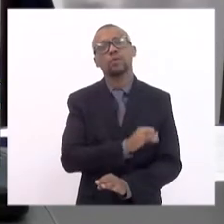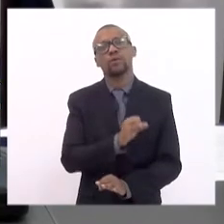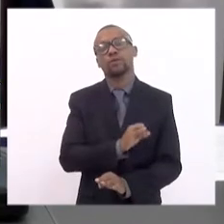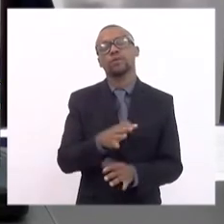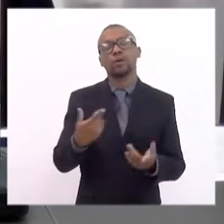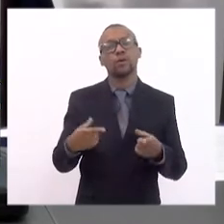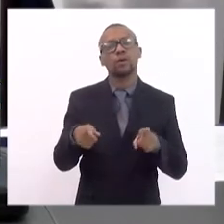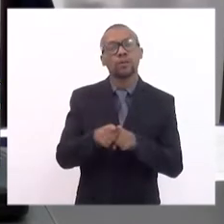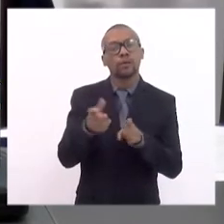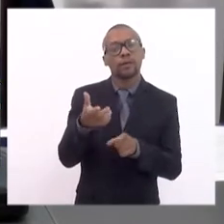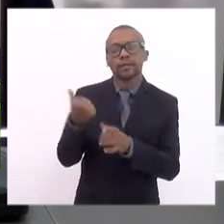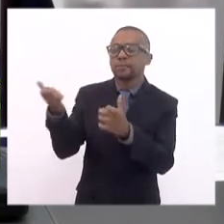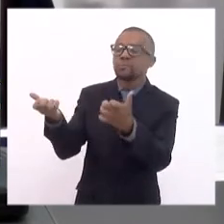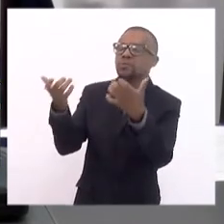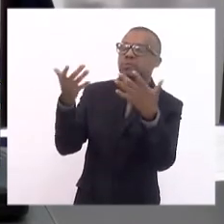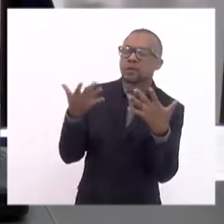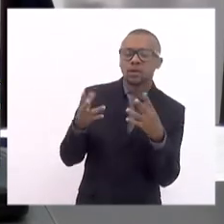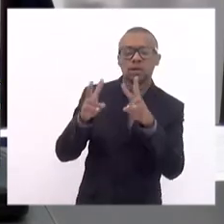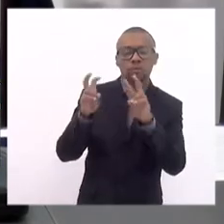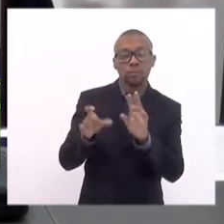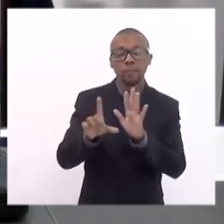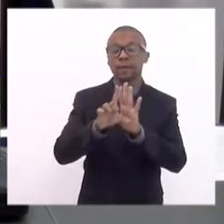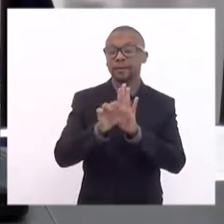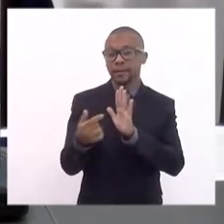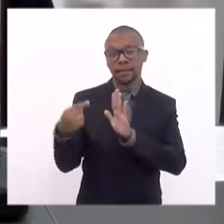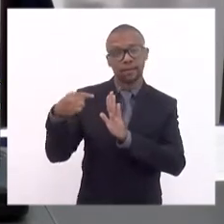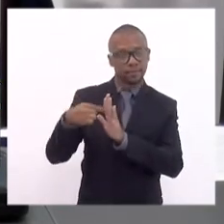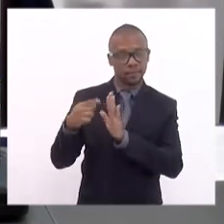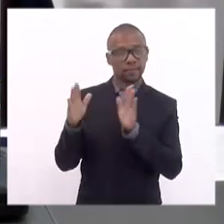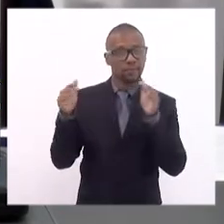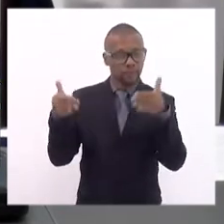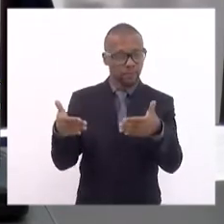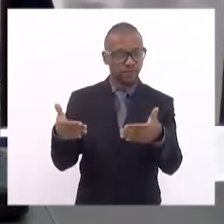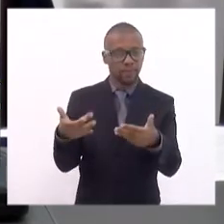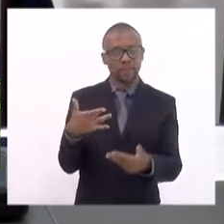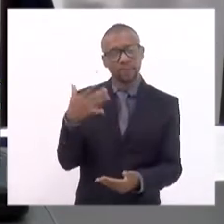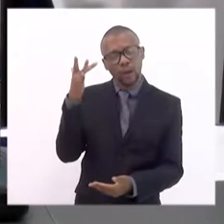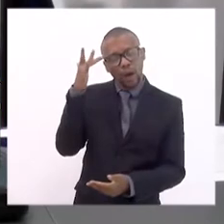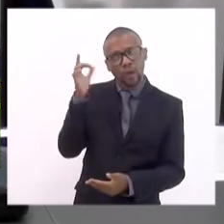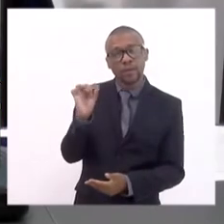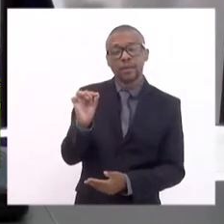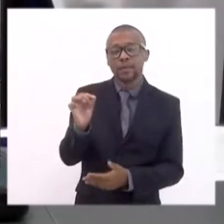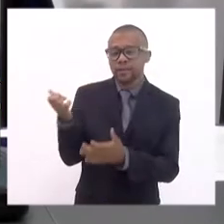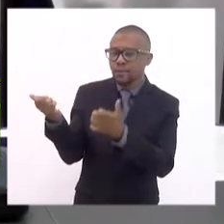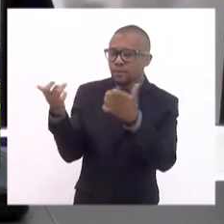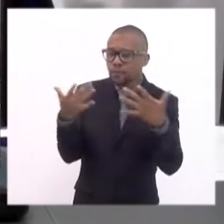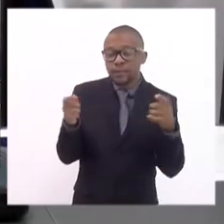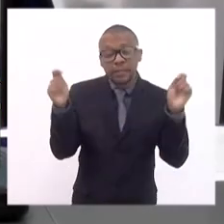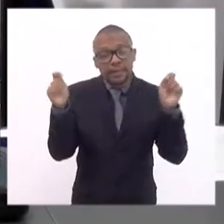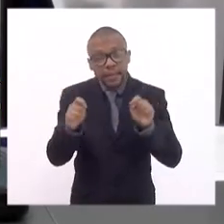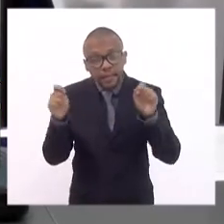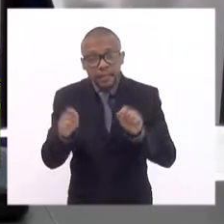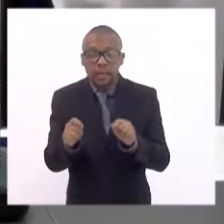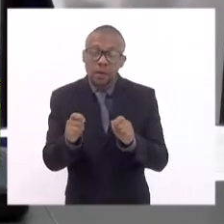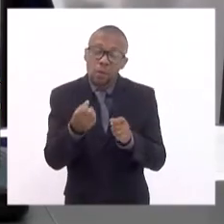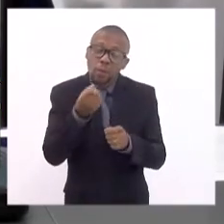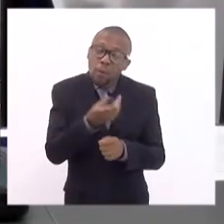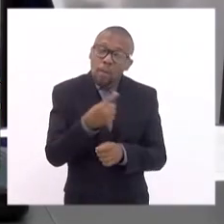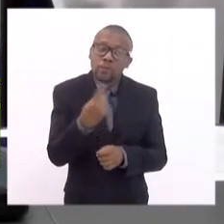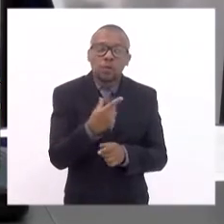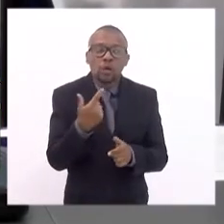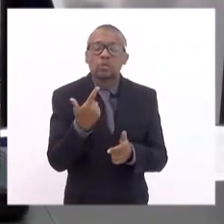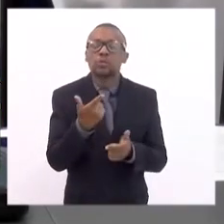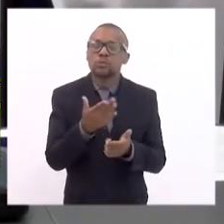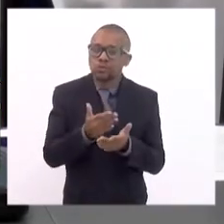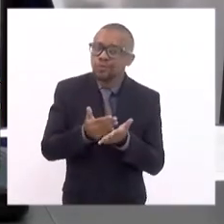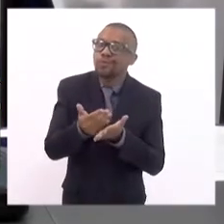sobre esses dispositivos. Eu acho assim, que isso já dá um bocado de trabalho para nós aqui.